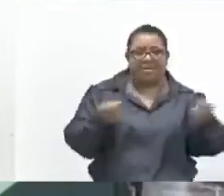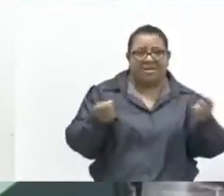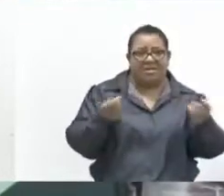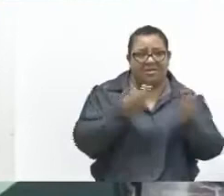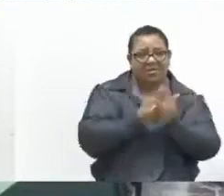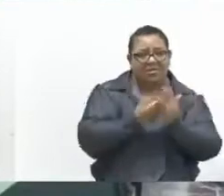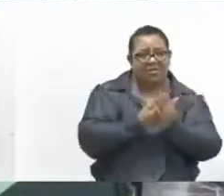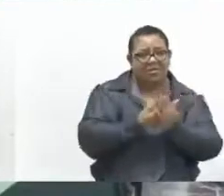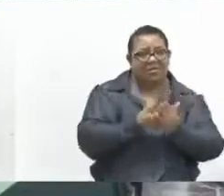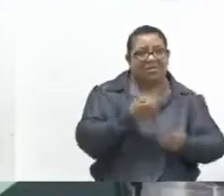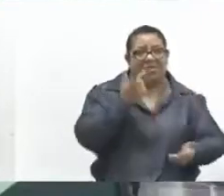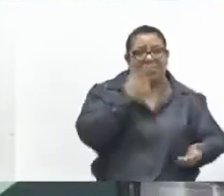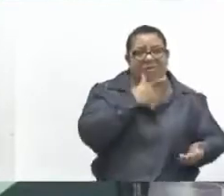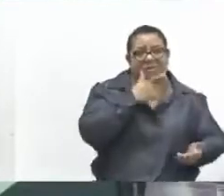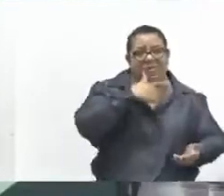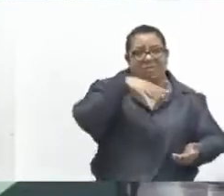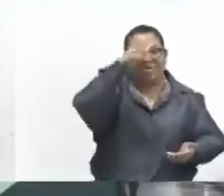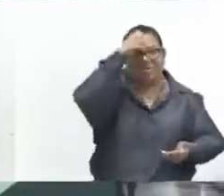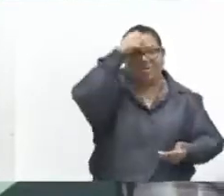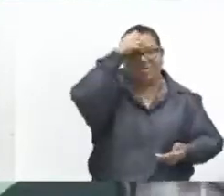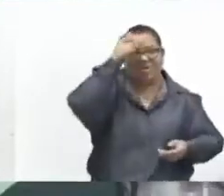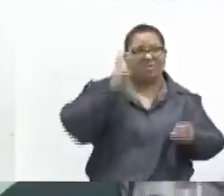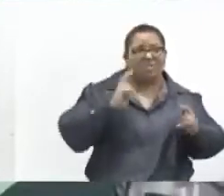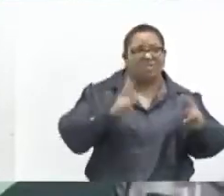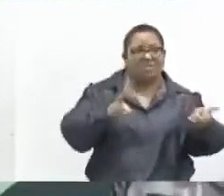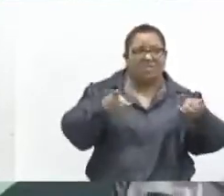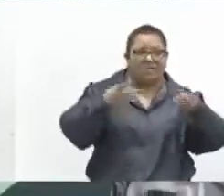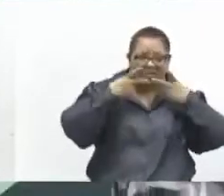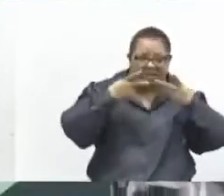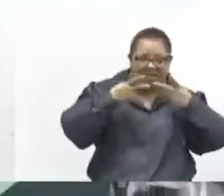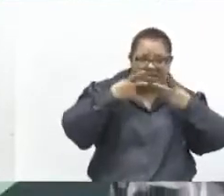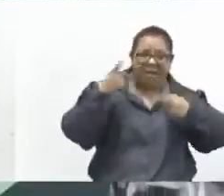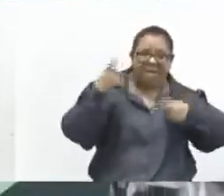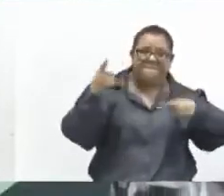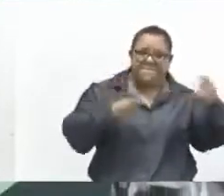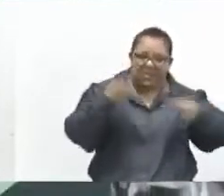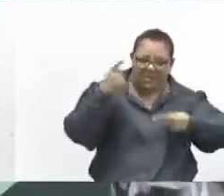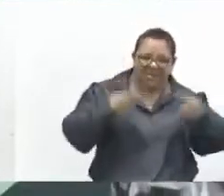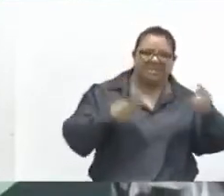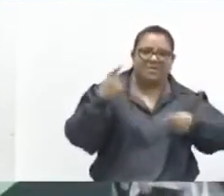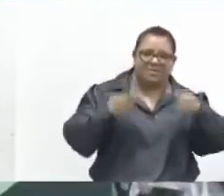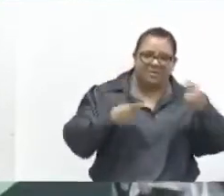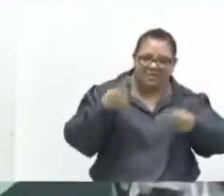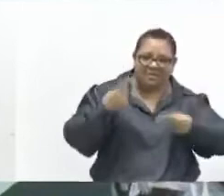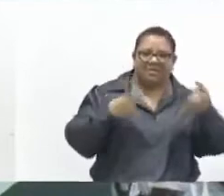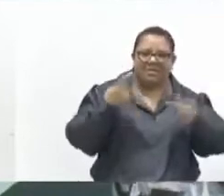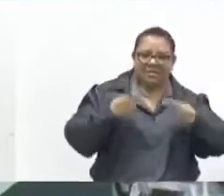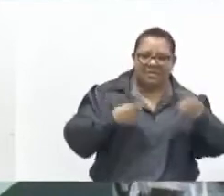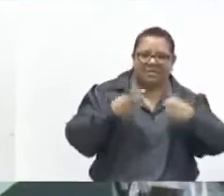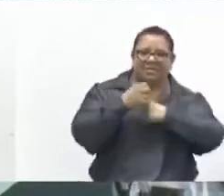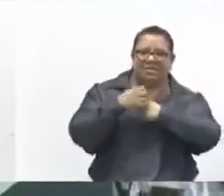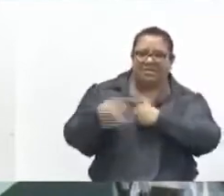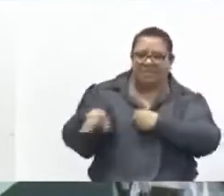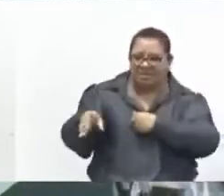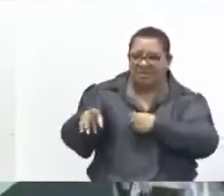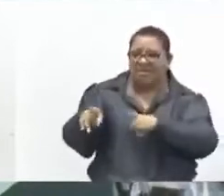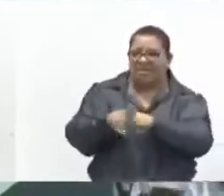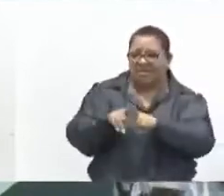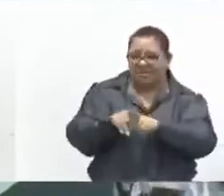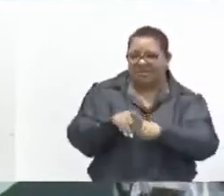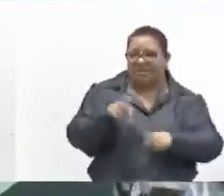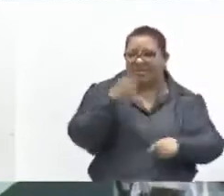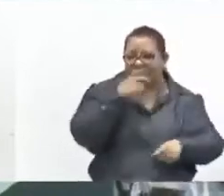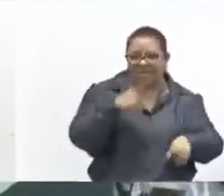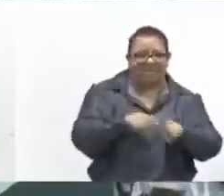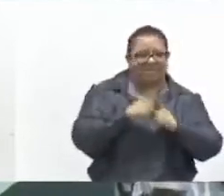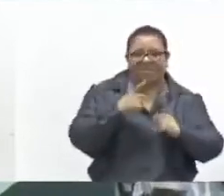ela poder aprender o conteúdo. Né? E a gente sempre fala, não adianta a política de levar o filho para dentro de sala. Ele é muito boa, mas só que a